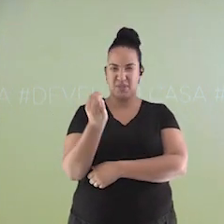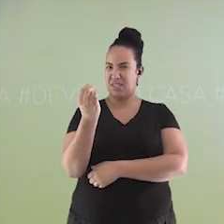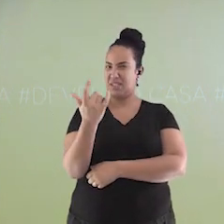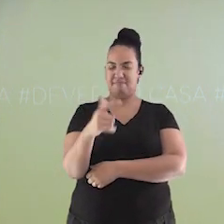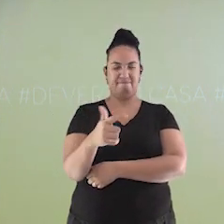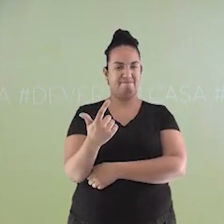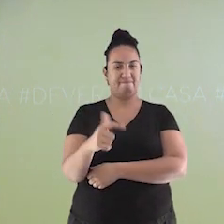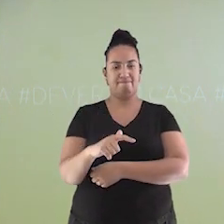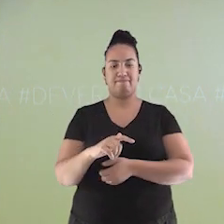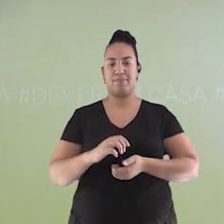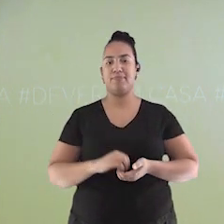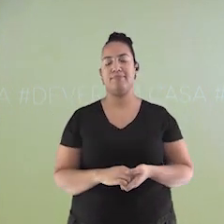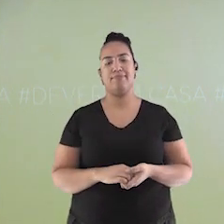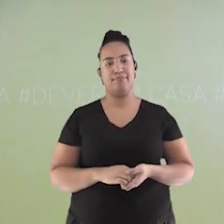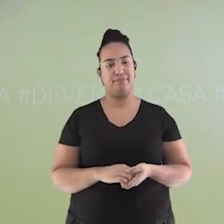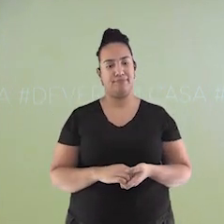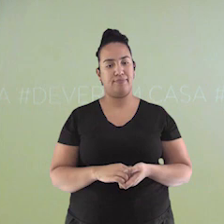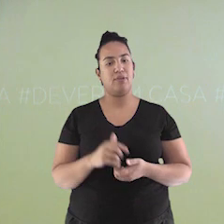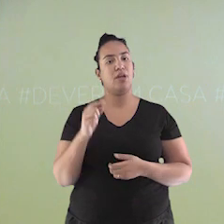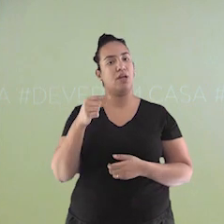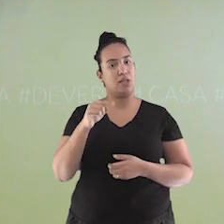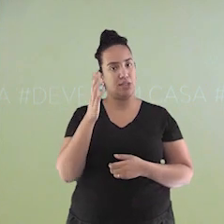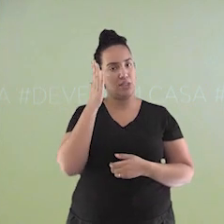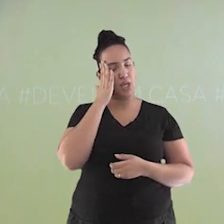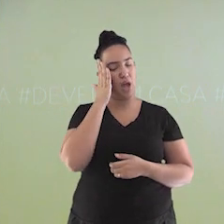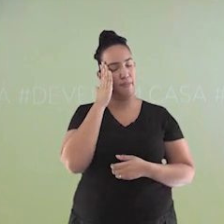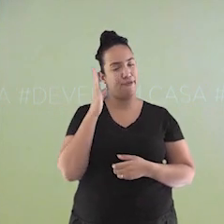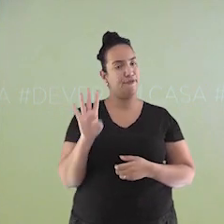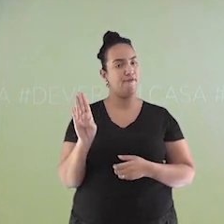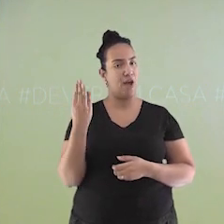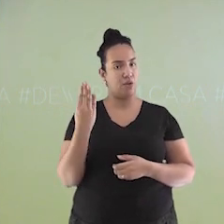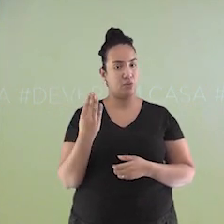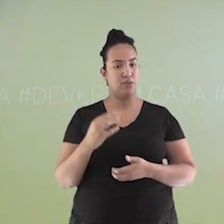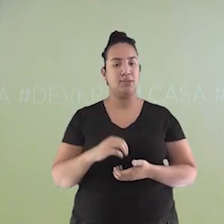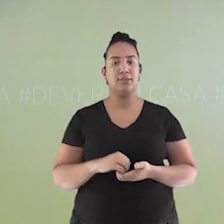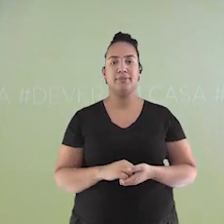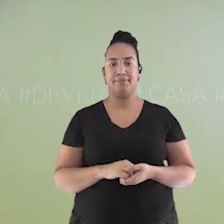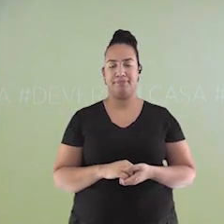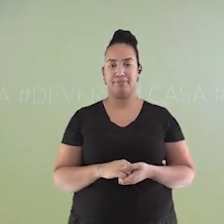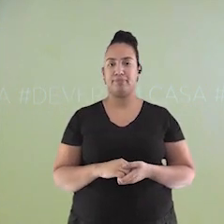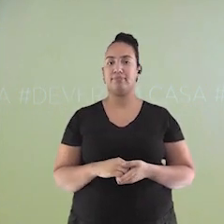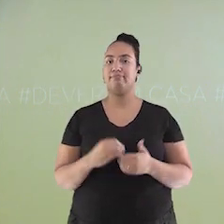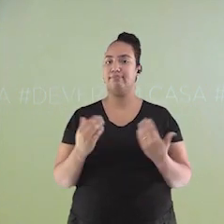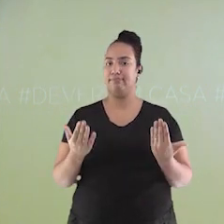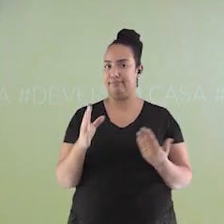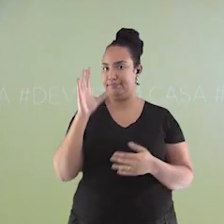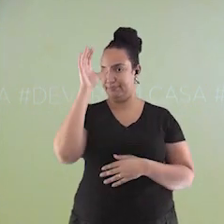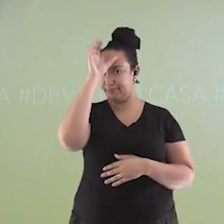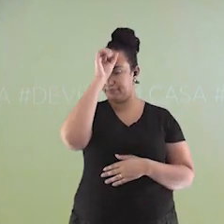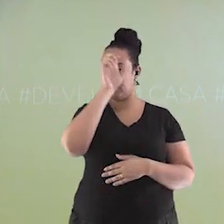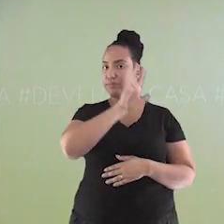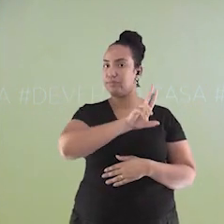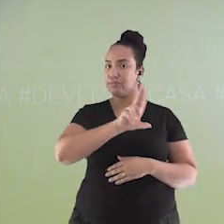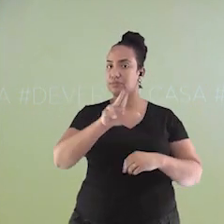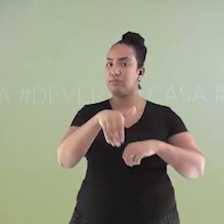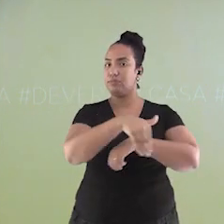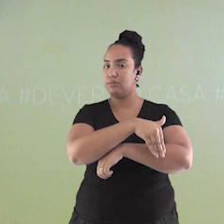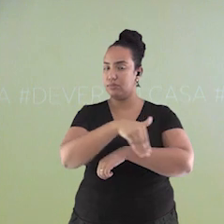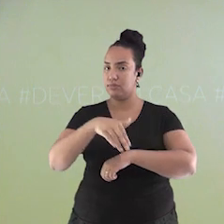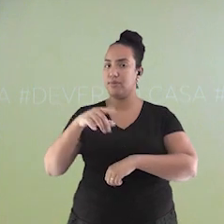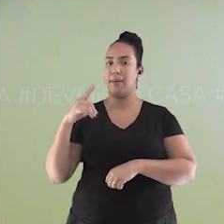nossa localização. Sabemos que essa é uma afirmação falsa. Como vimos, os nomes das ruas são